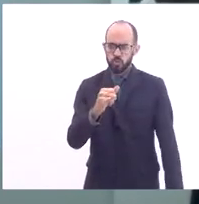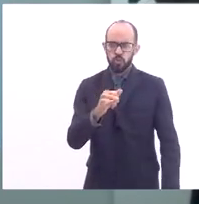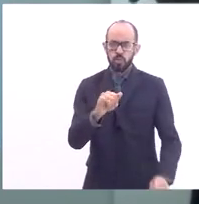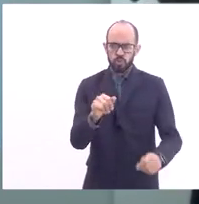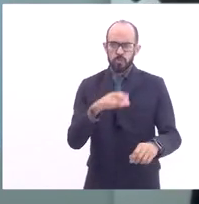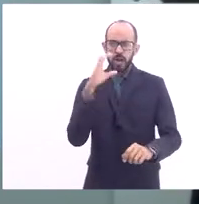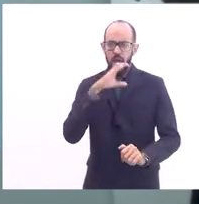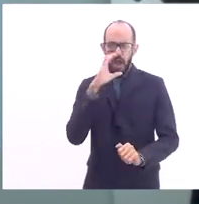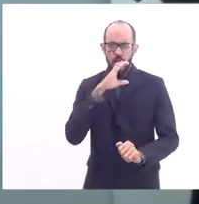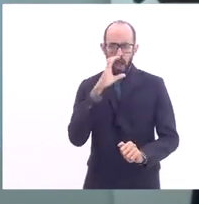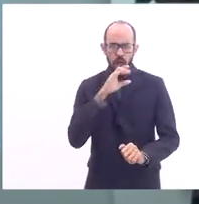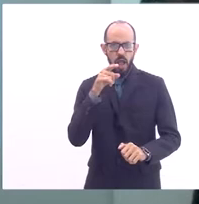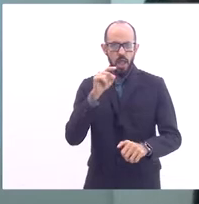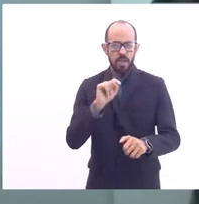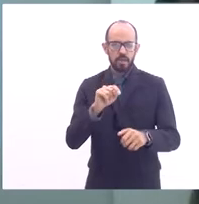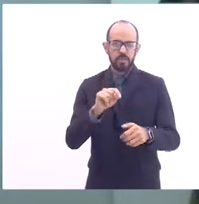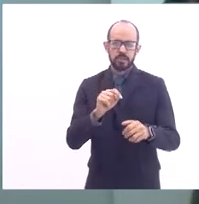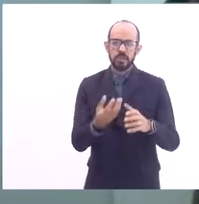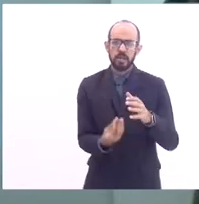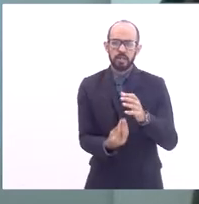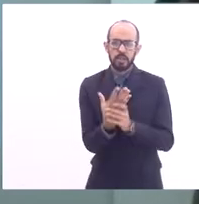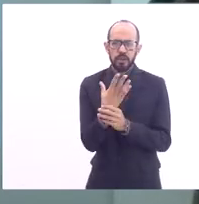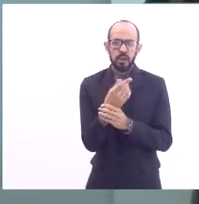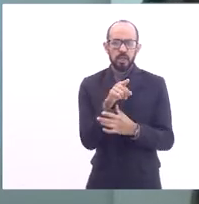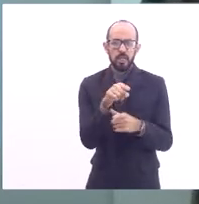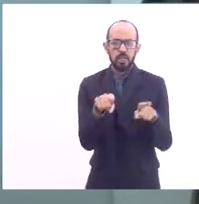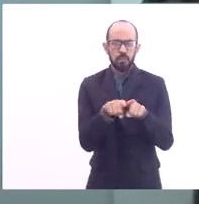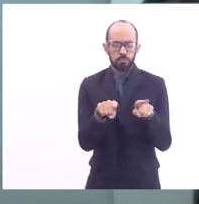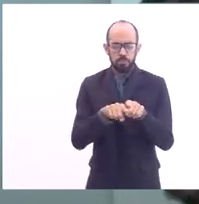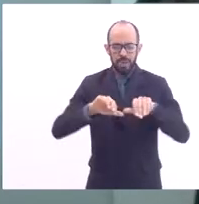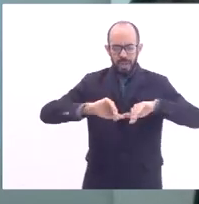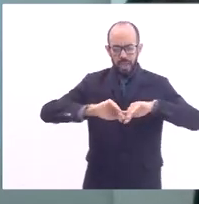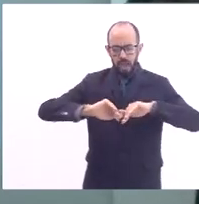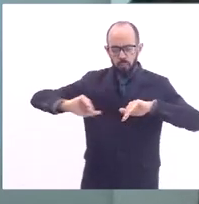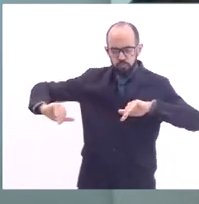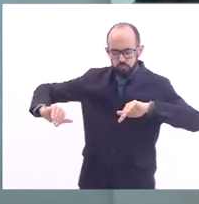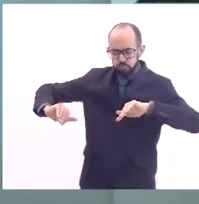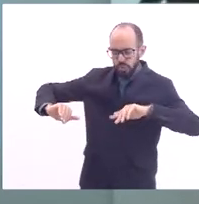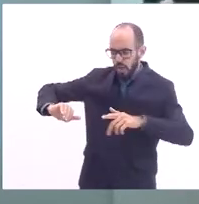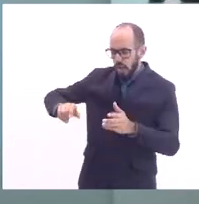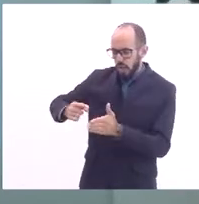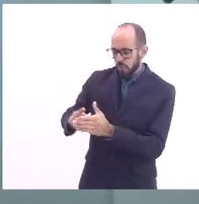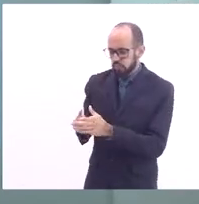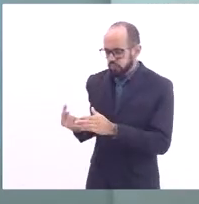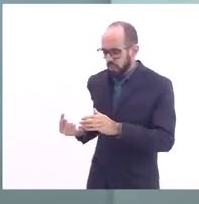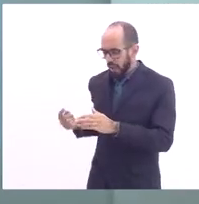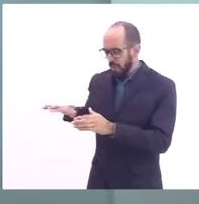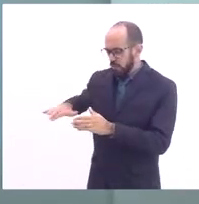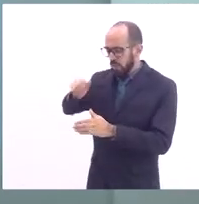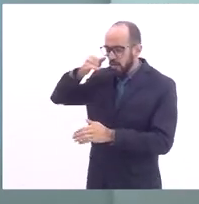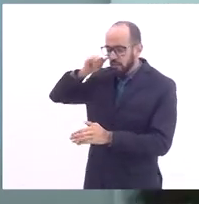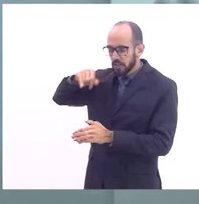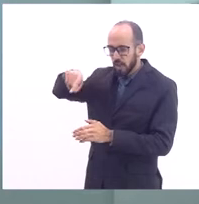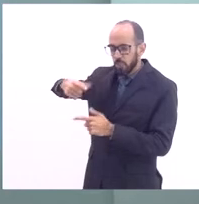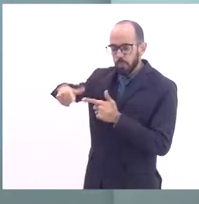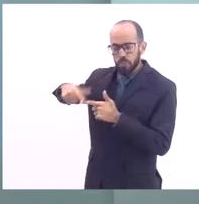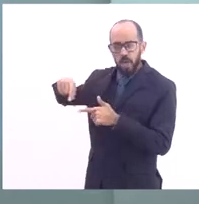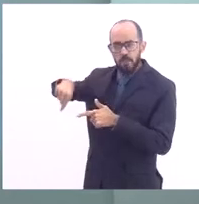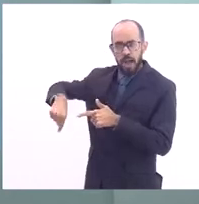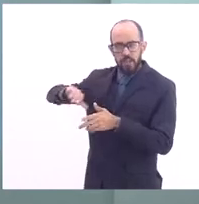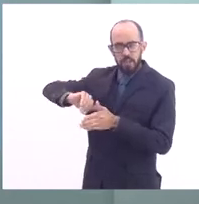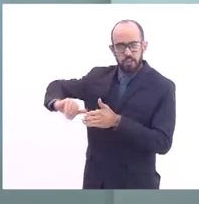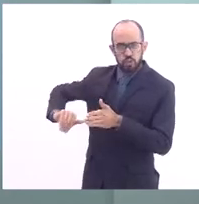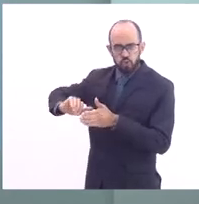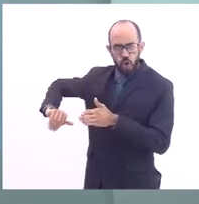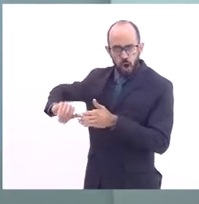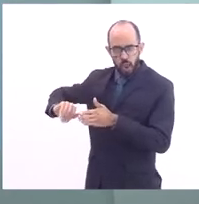esse restabelecimento e também isolar o trecho que está com defeito para que a nossa turma possa ir regularizar. Localização do curto,